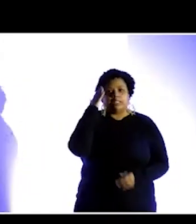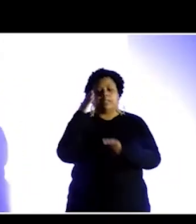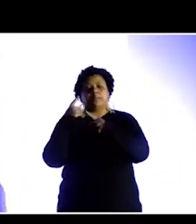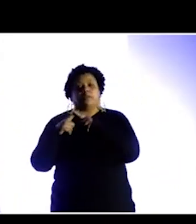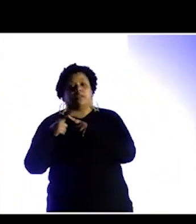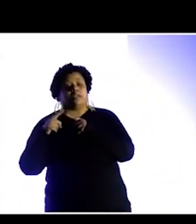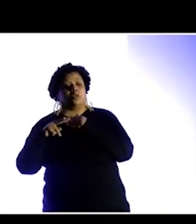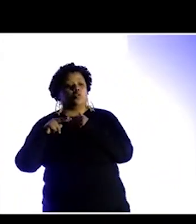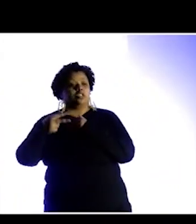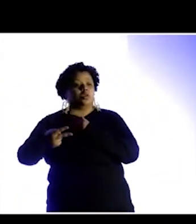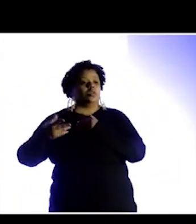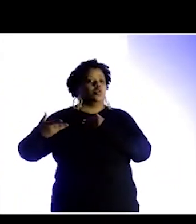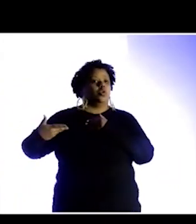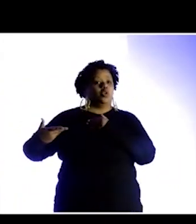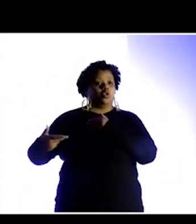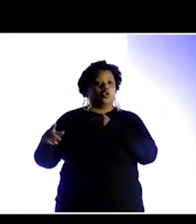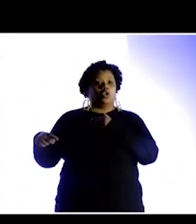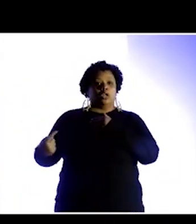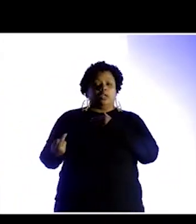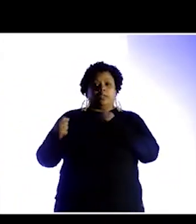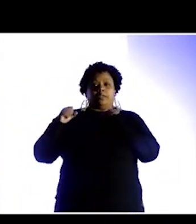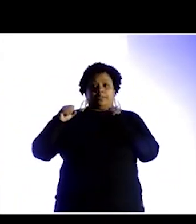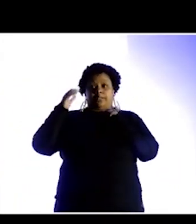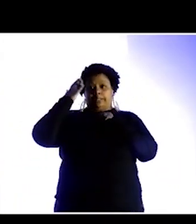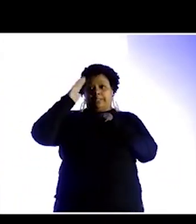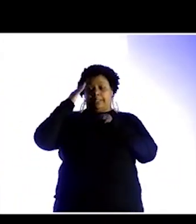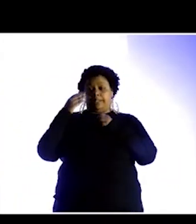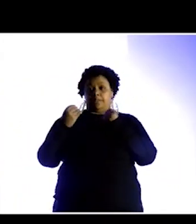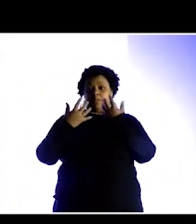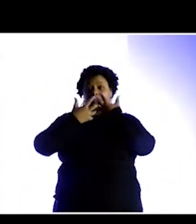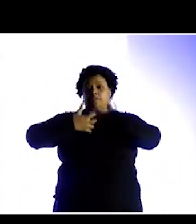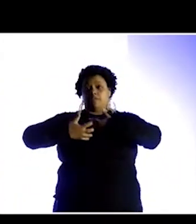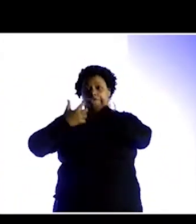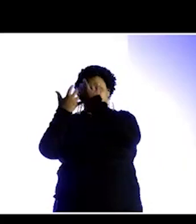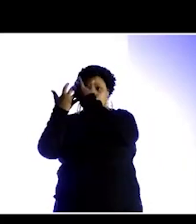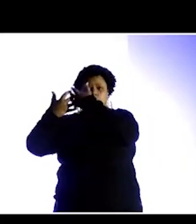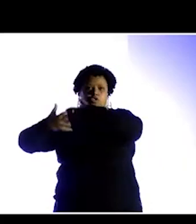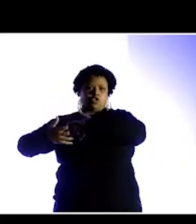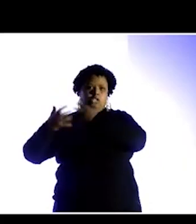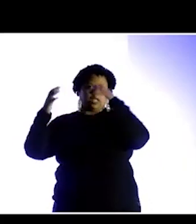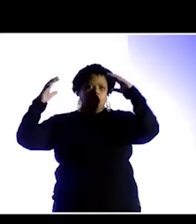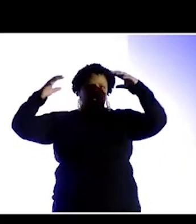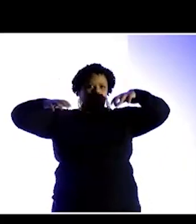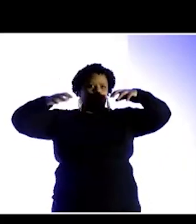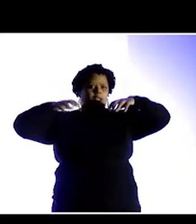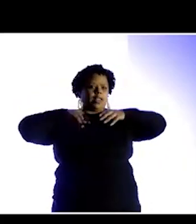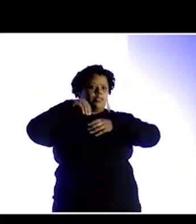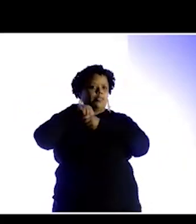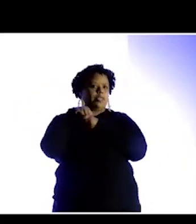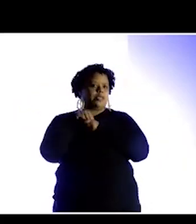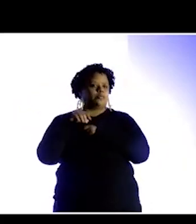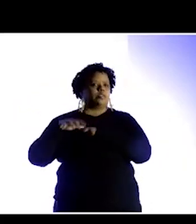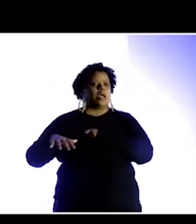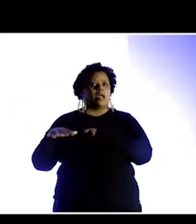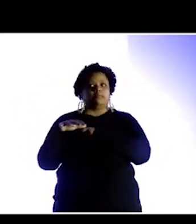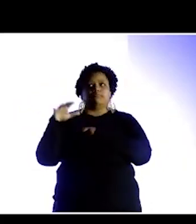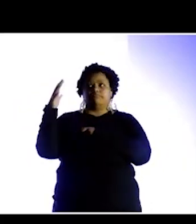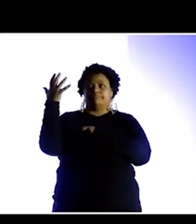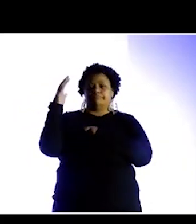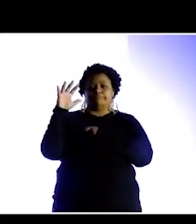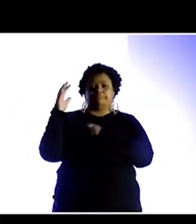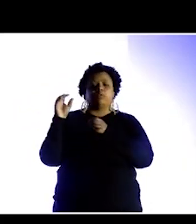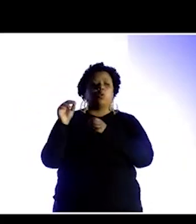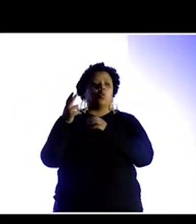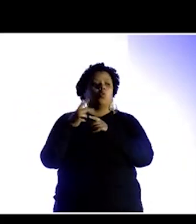pode entender como funciona o processo de precipitação dentro desse ambiente de mudança do clima ou aquecimento